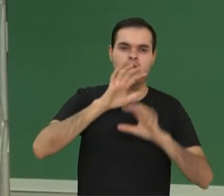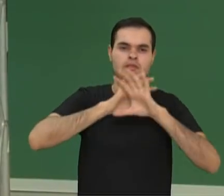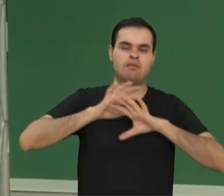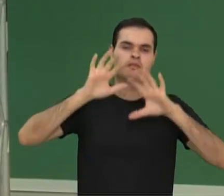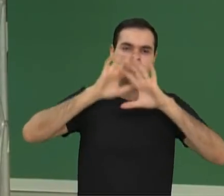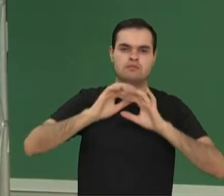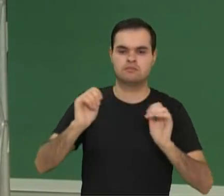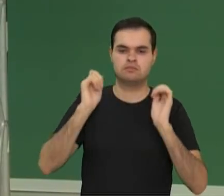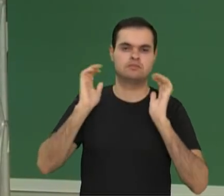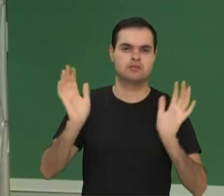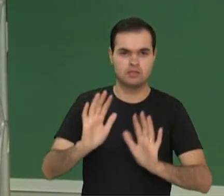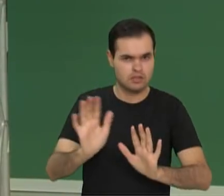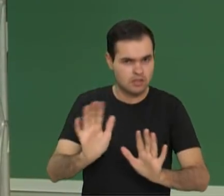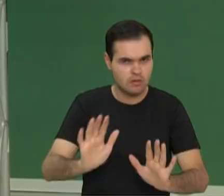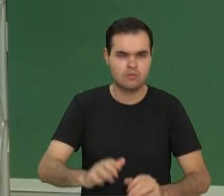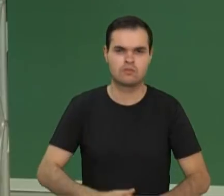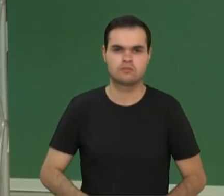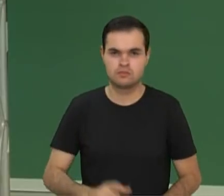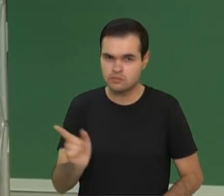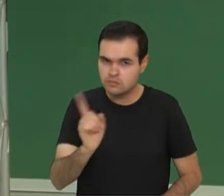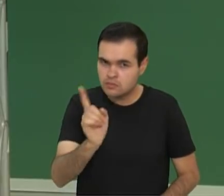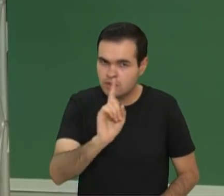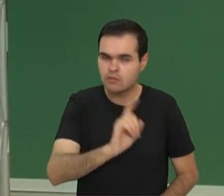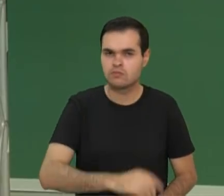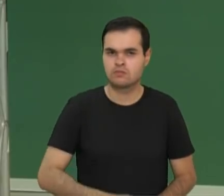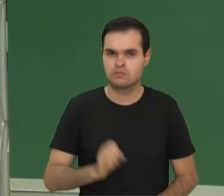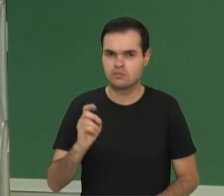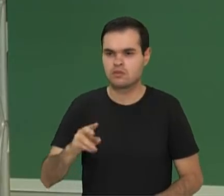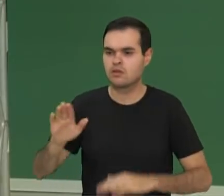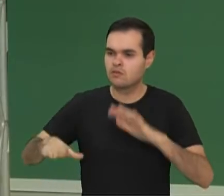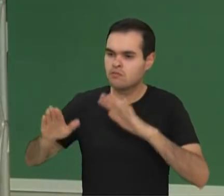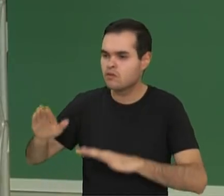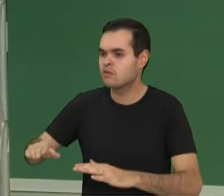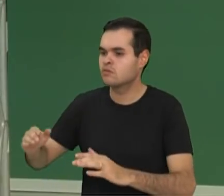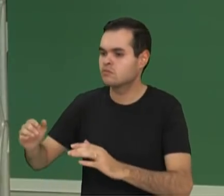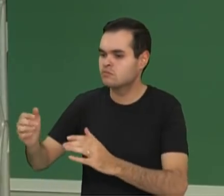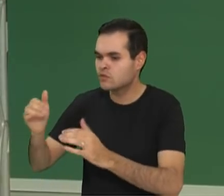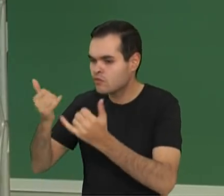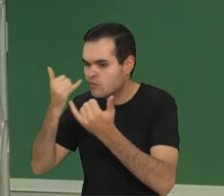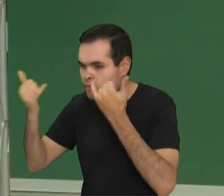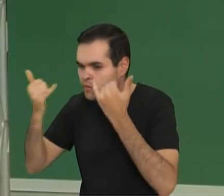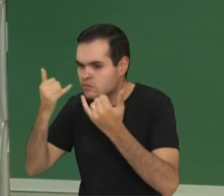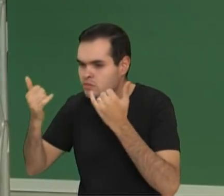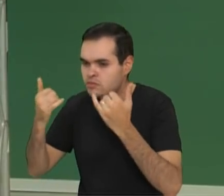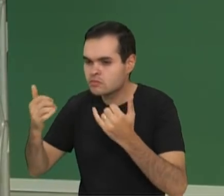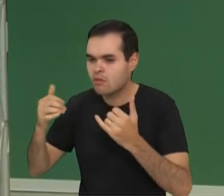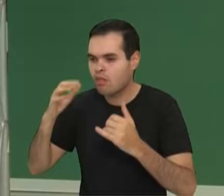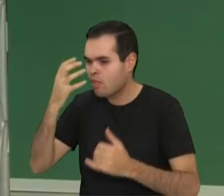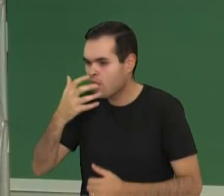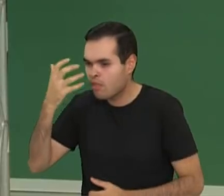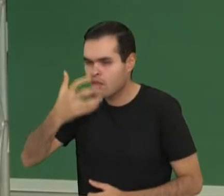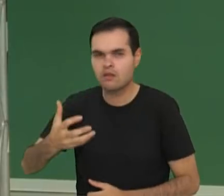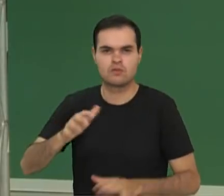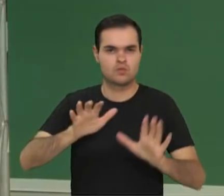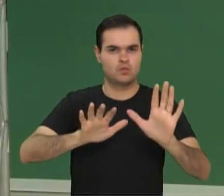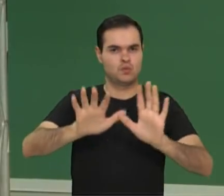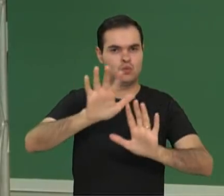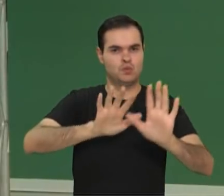para que a pessoa não se iluda com as mídias, com as bases de dados. É uma advertência, tome